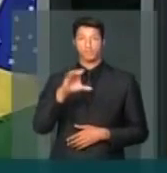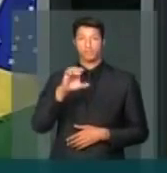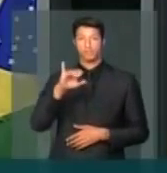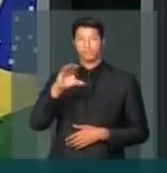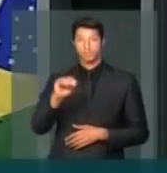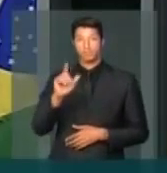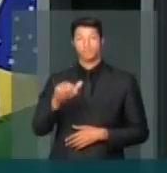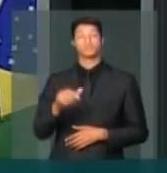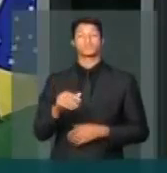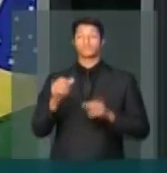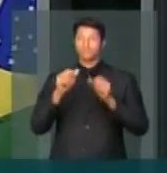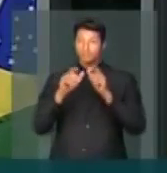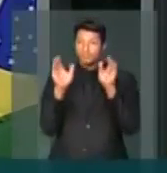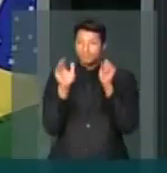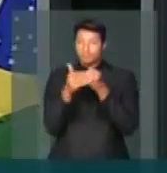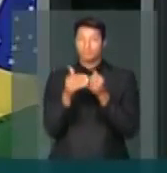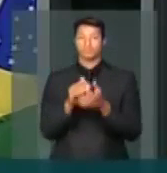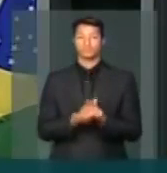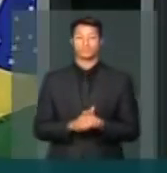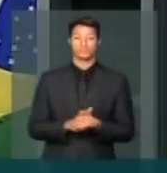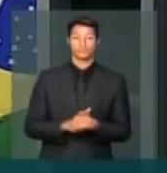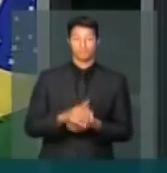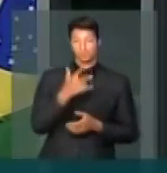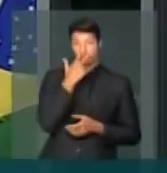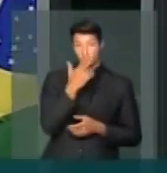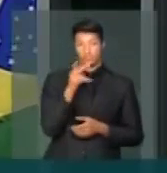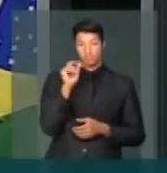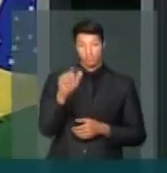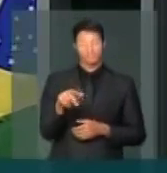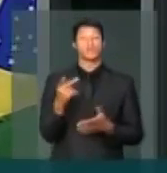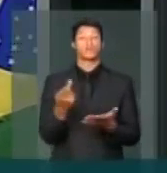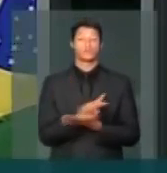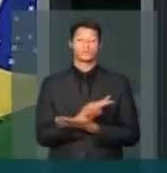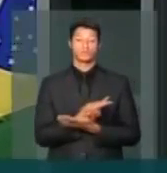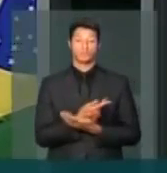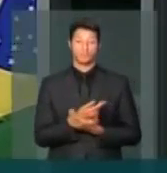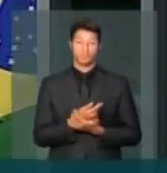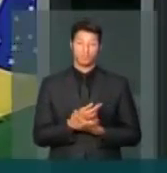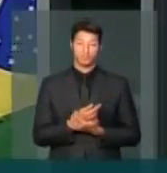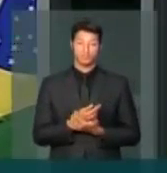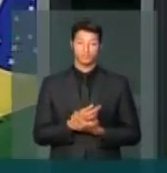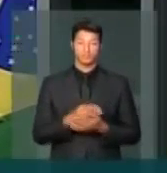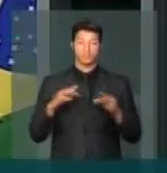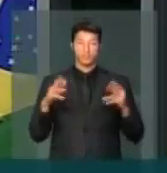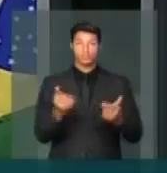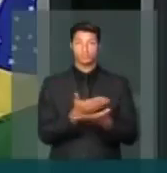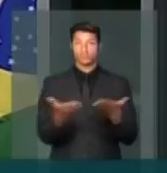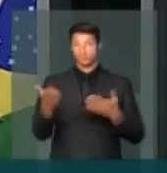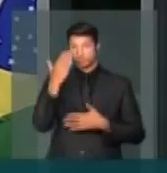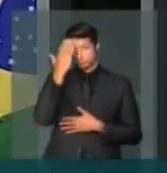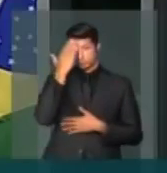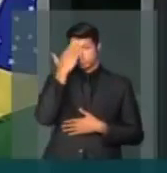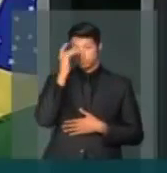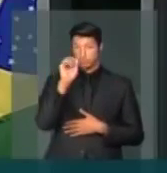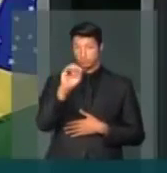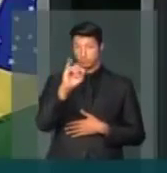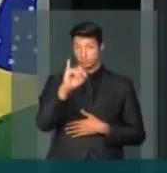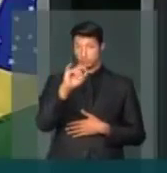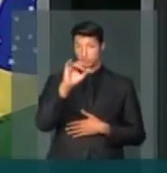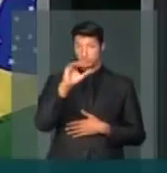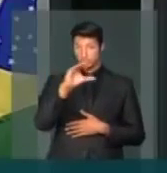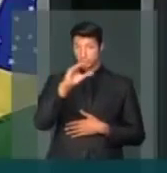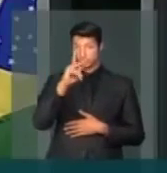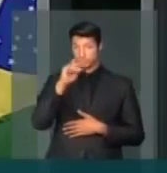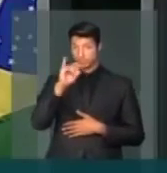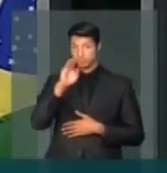alguma coisa é que esconde as coisas. E parece-me que é o que está acontecendo. Todos nós sabemos que se a